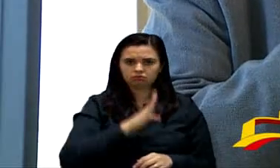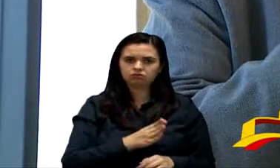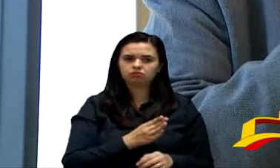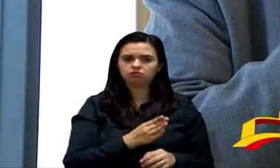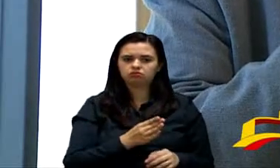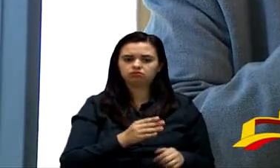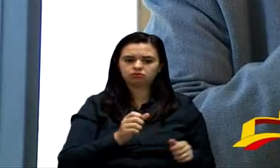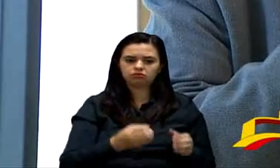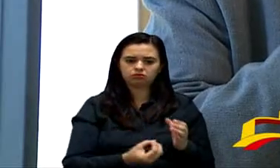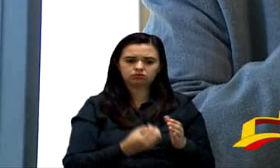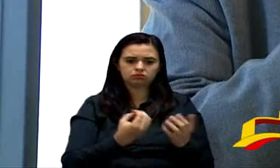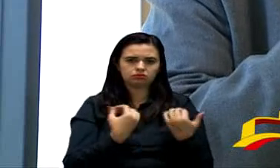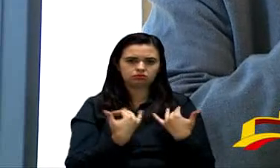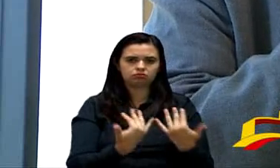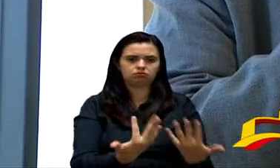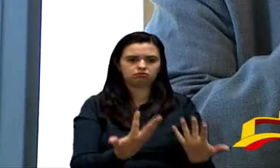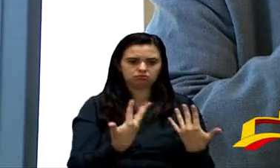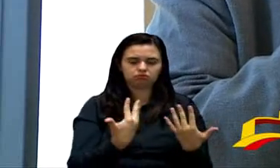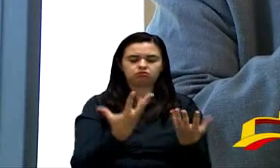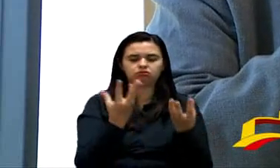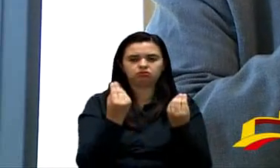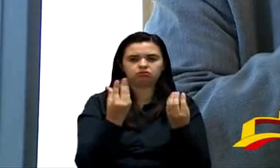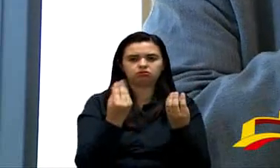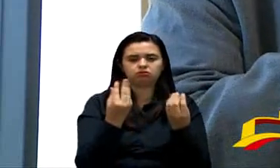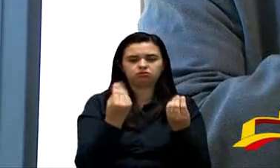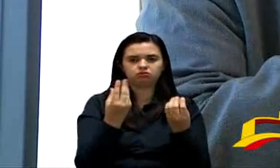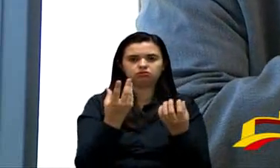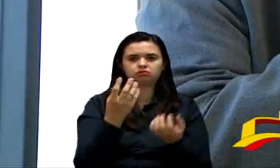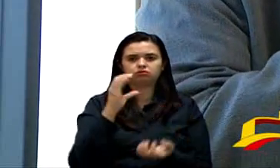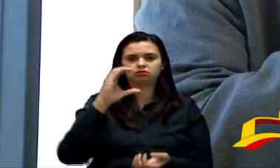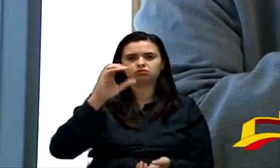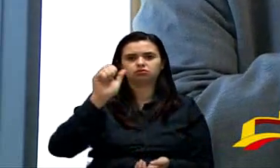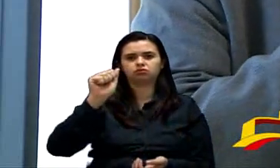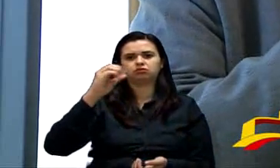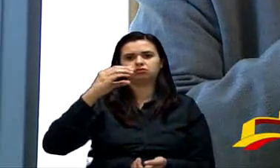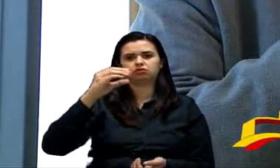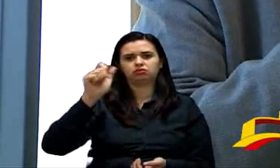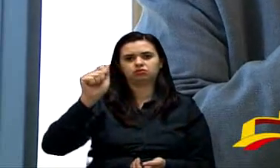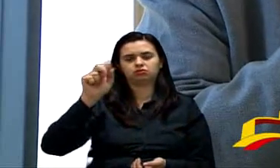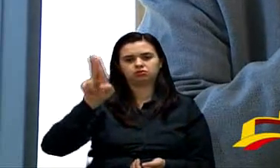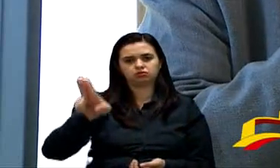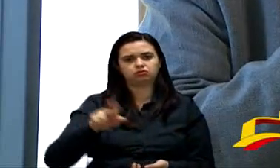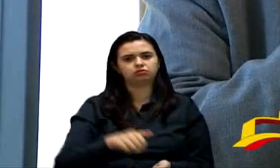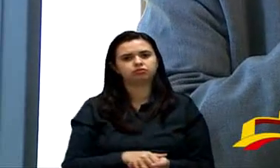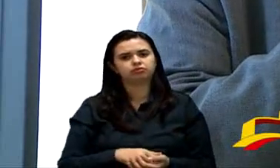Ele destacou, enfatizou várias questões ligadas, inclusive,